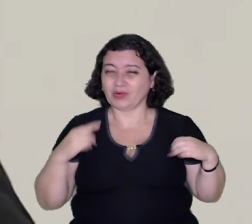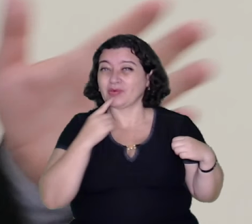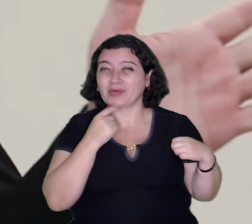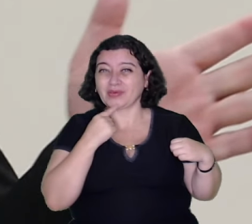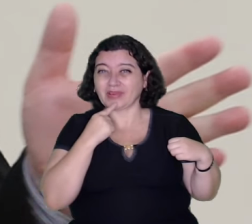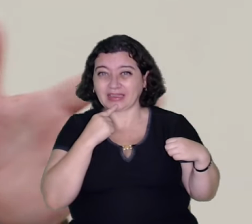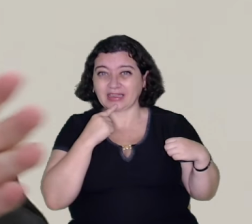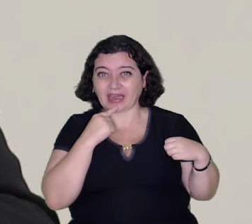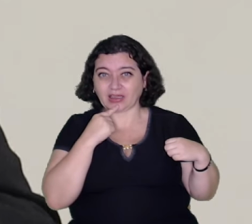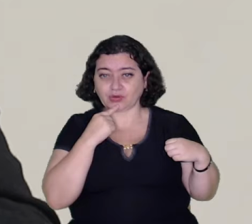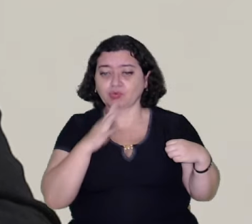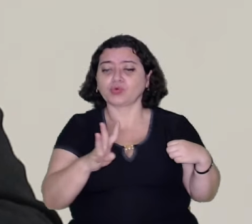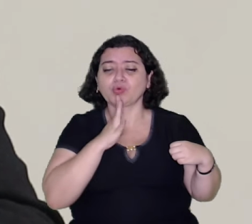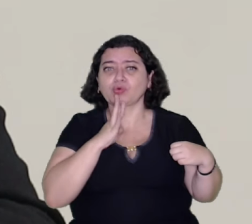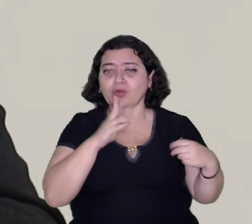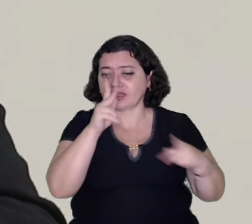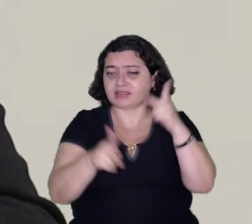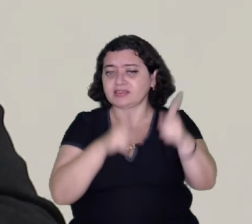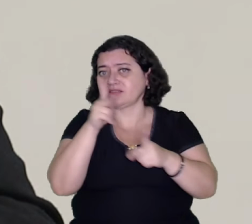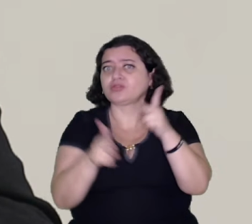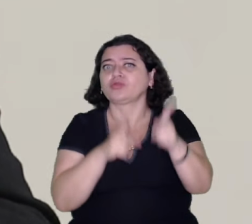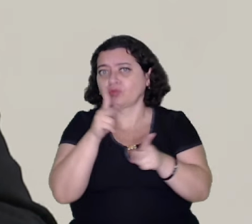muito popular